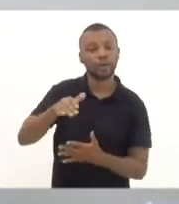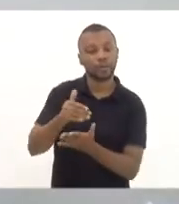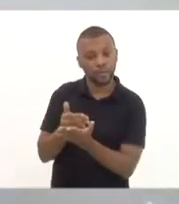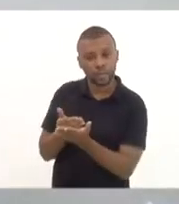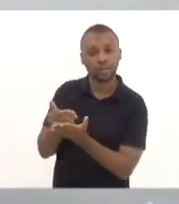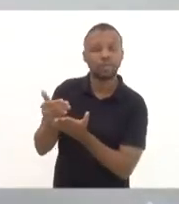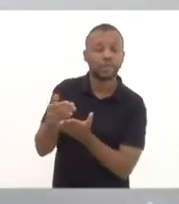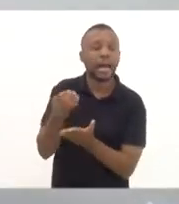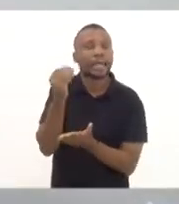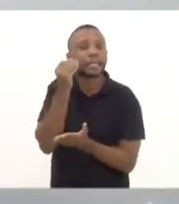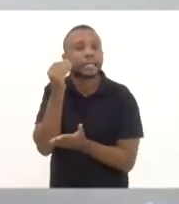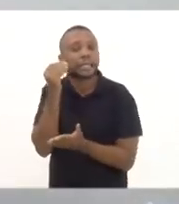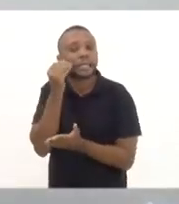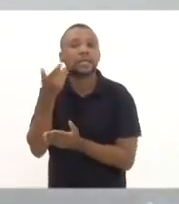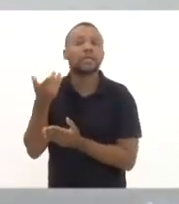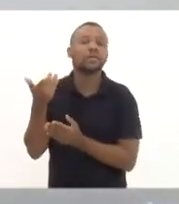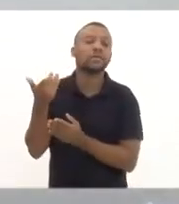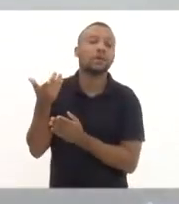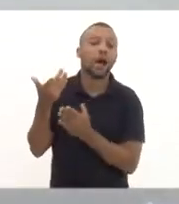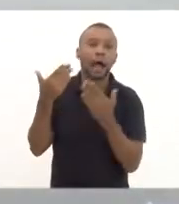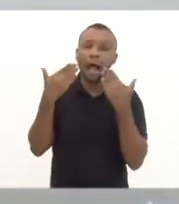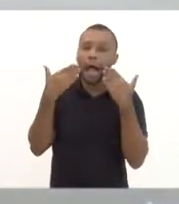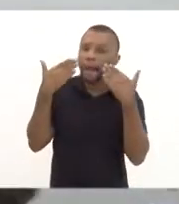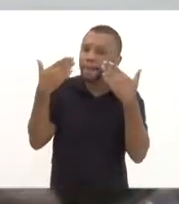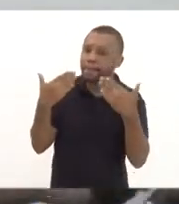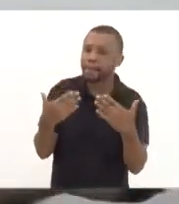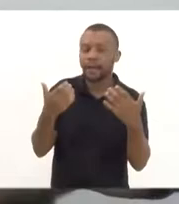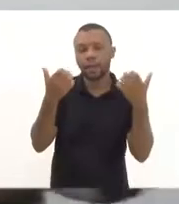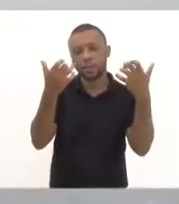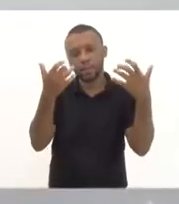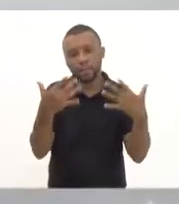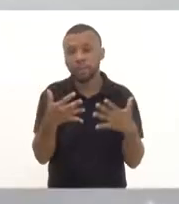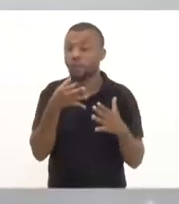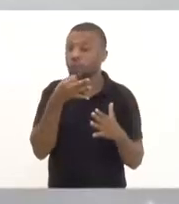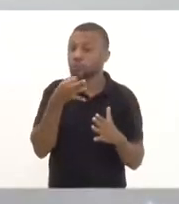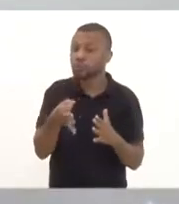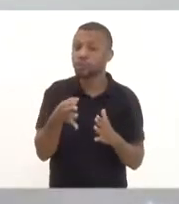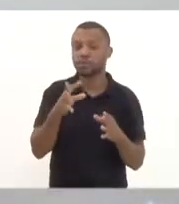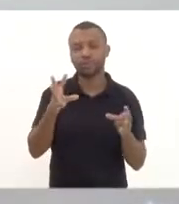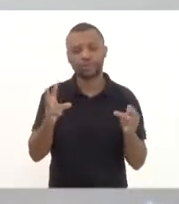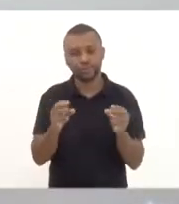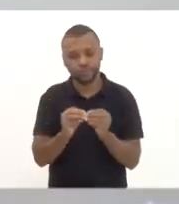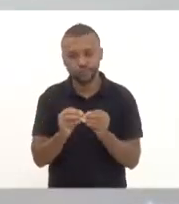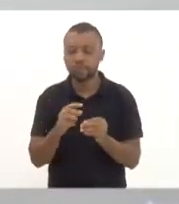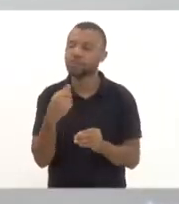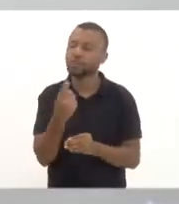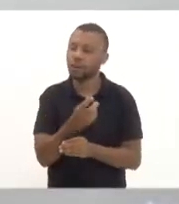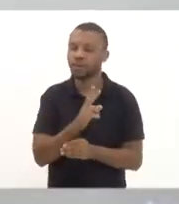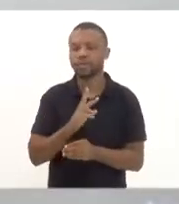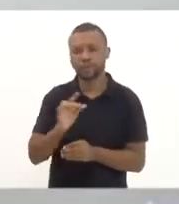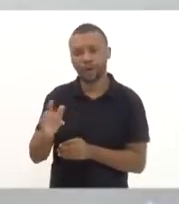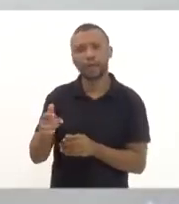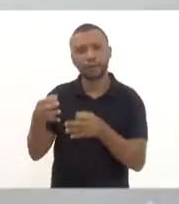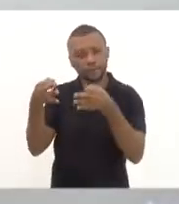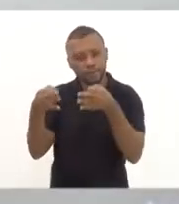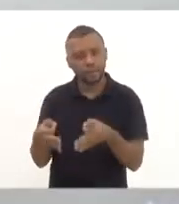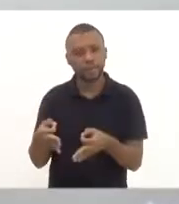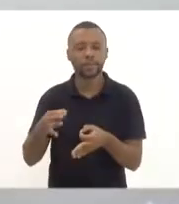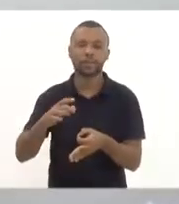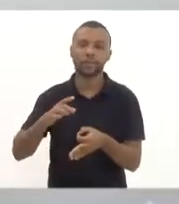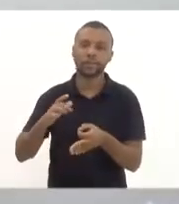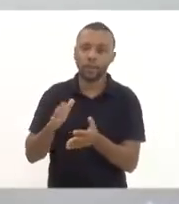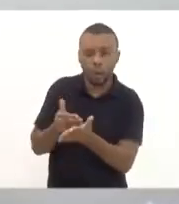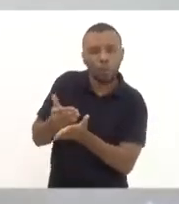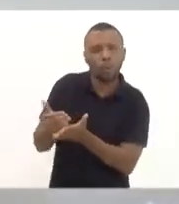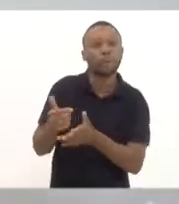tá tentando apresentar como sugestão a e vamos realmente aos